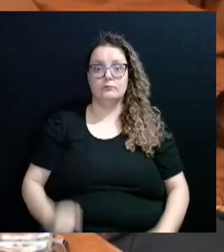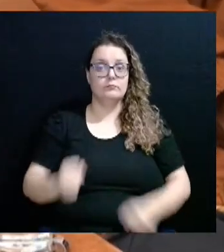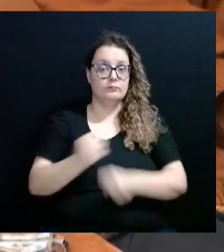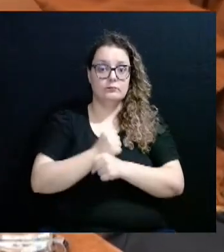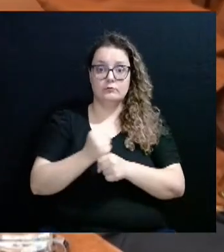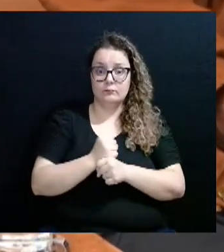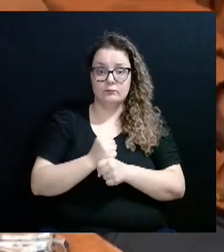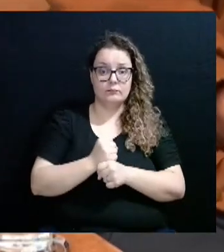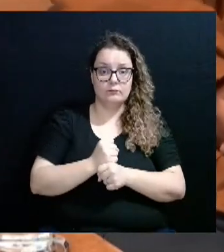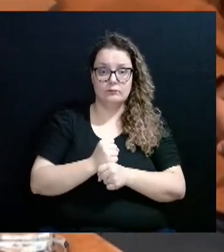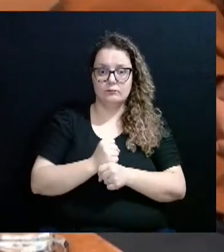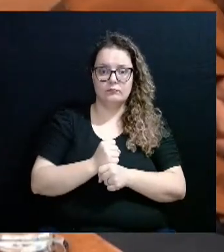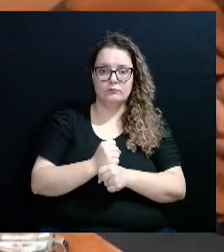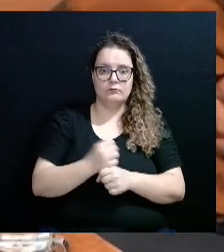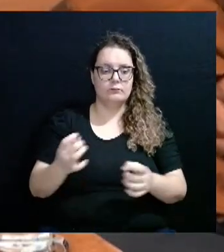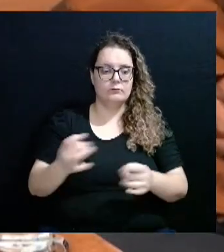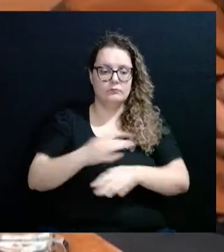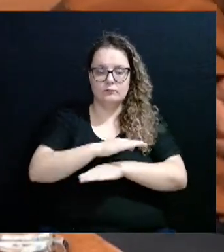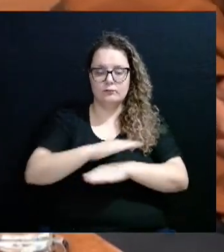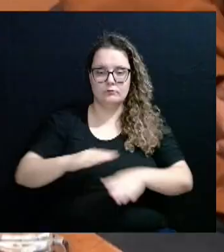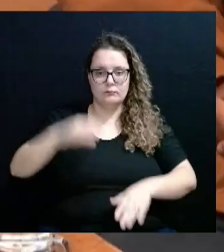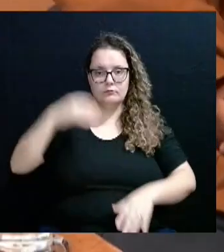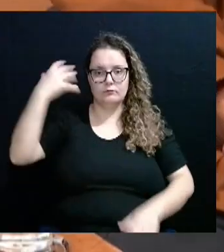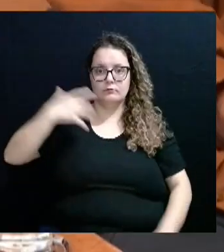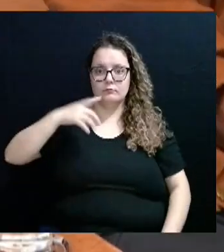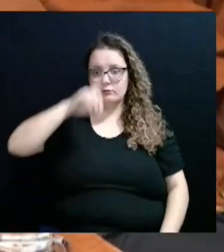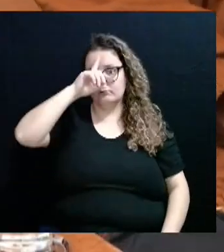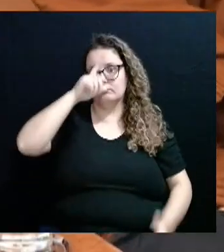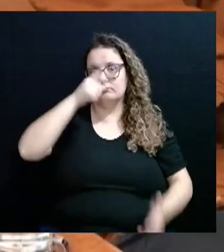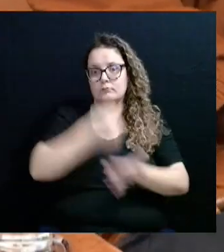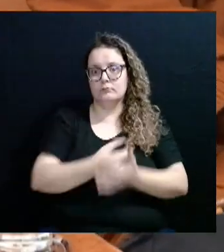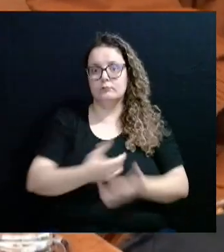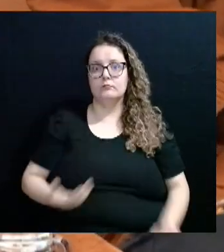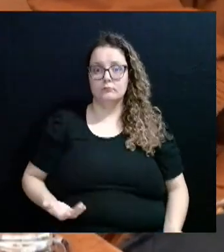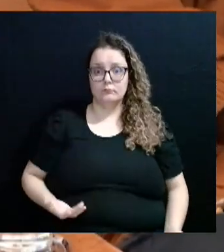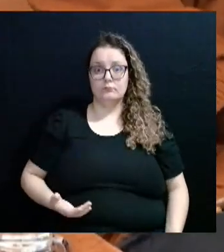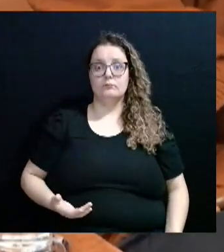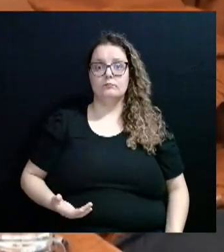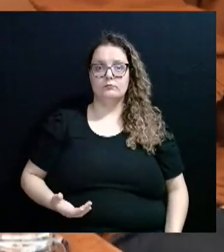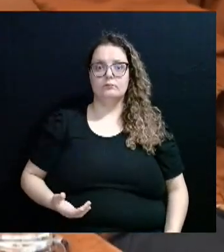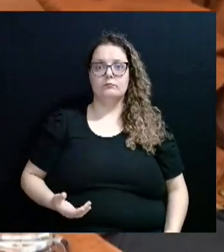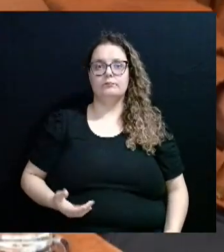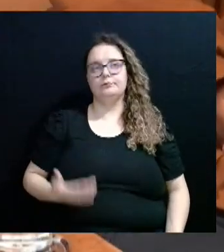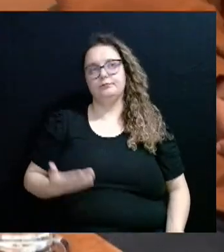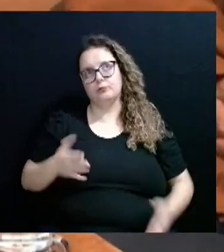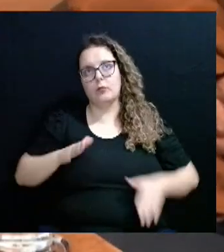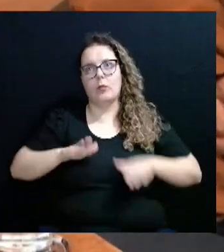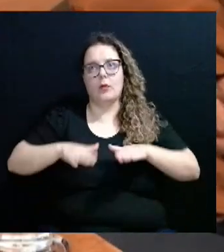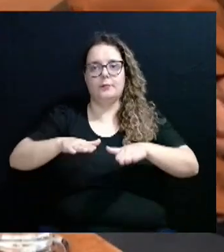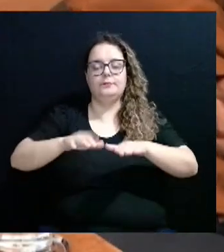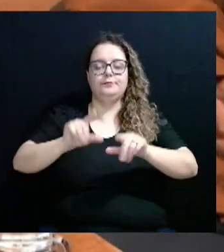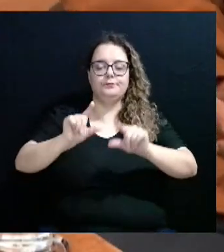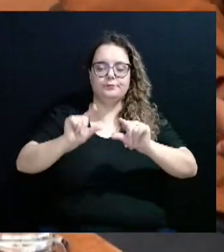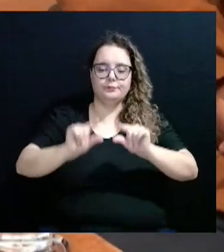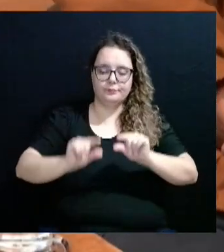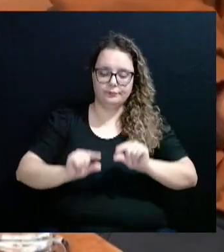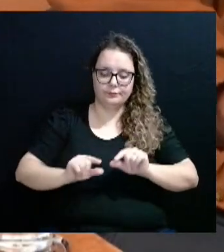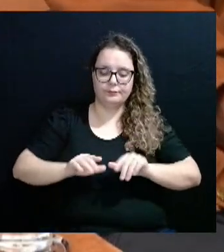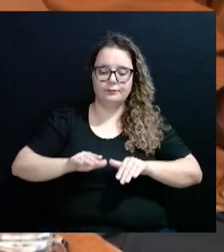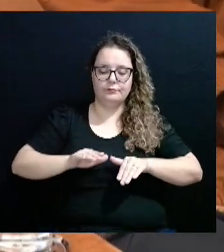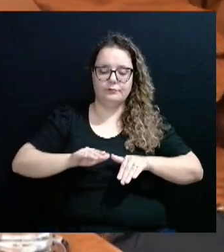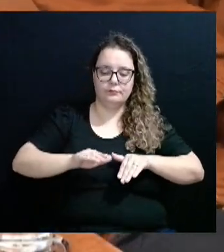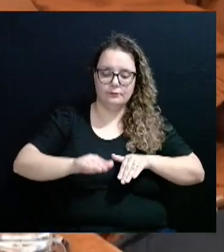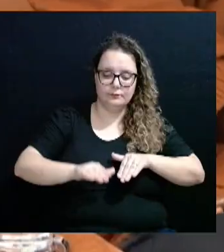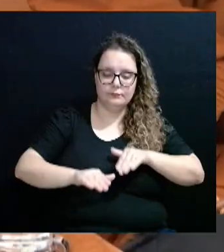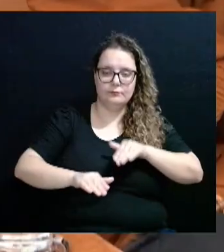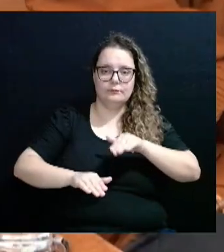que a gente retardasse um pouco a marcha, que a gente precisava mapear a galera